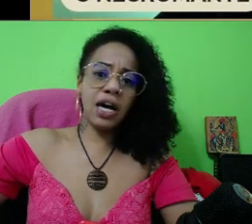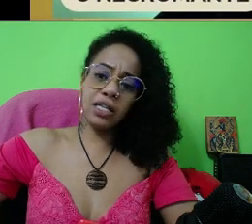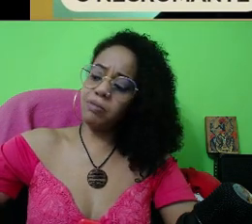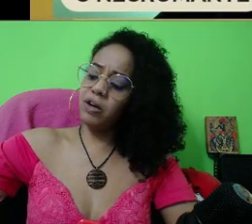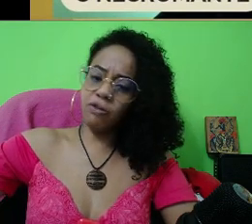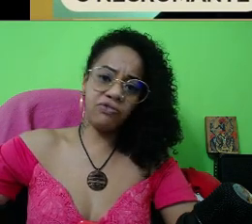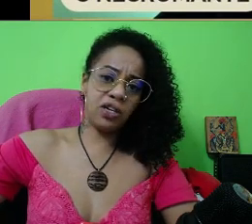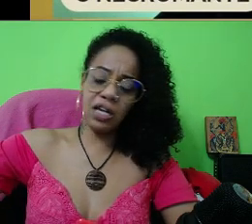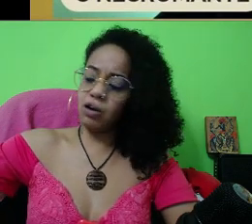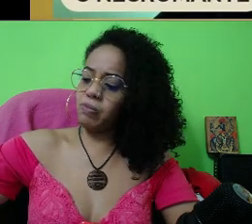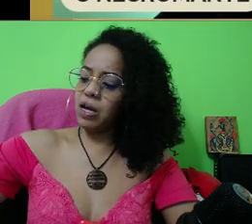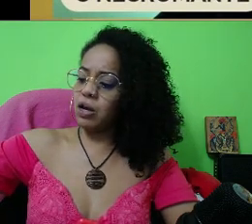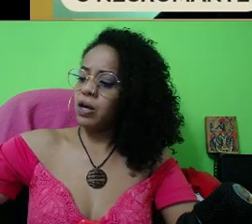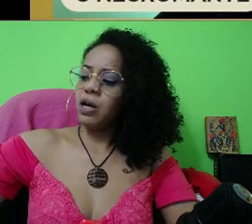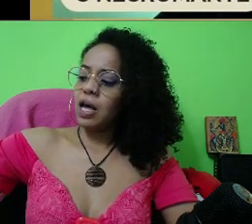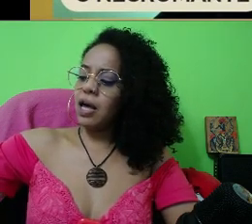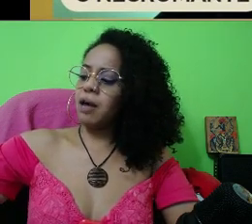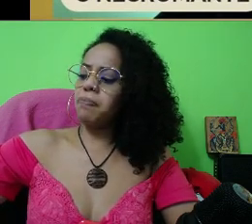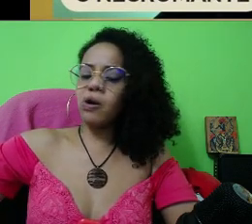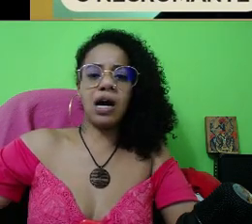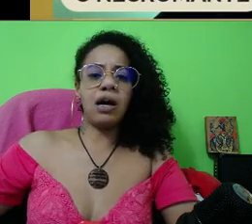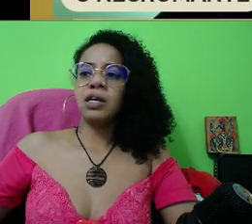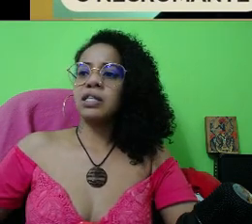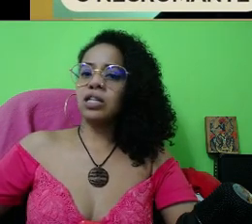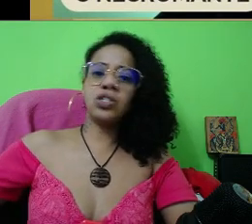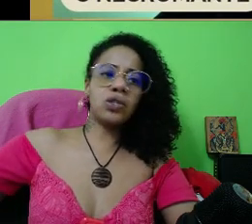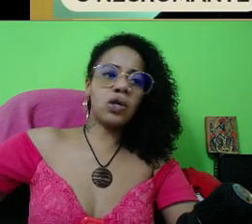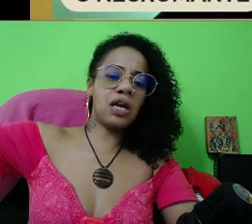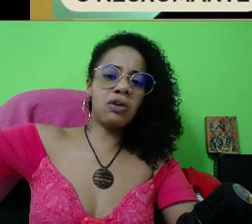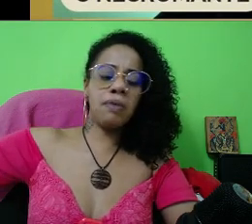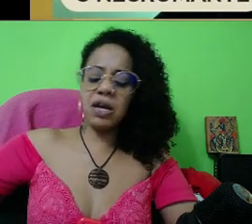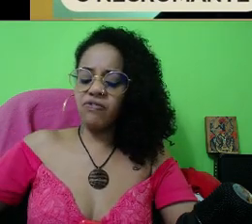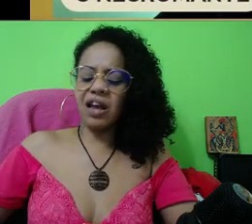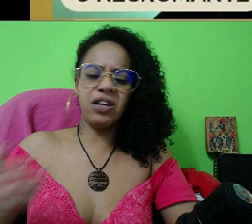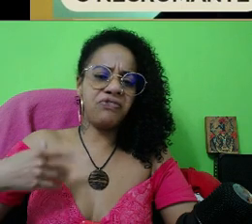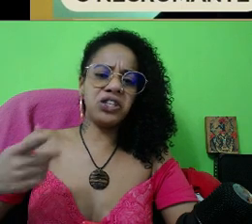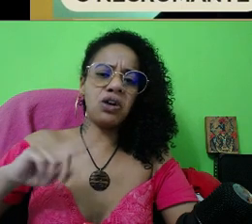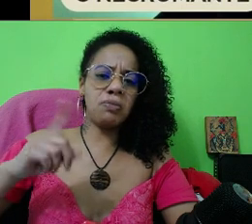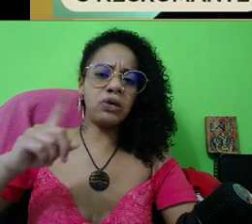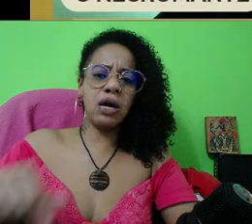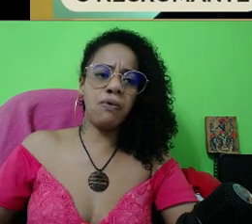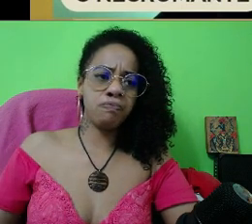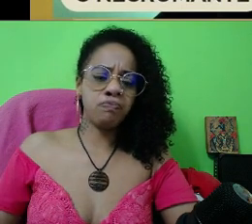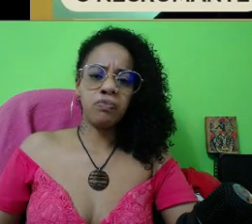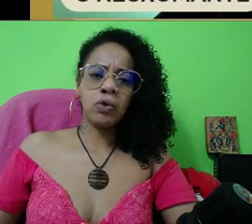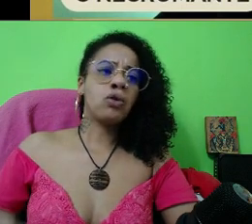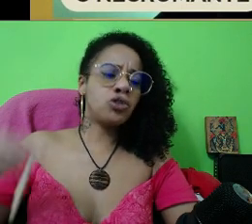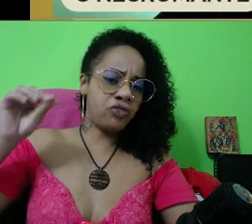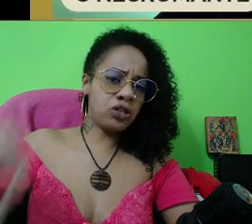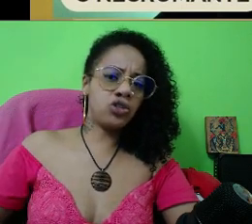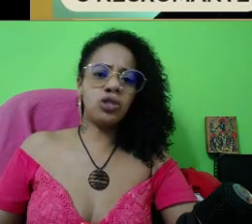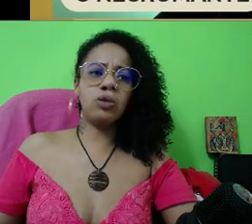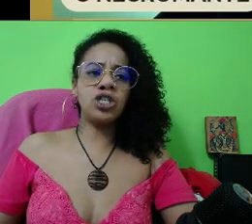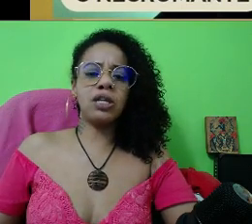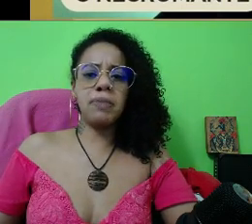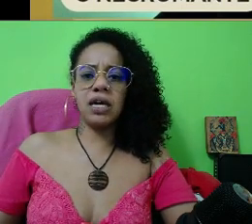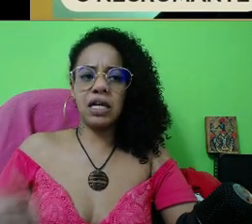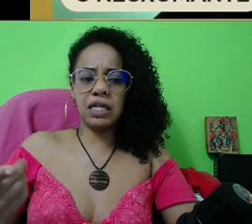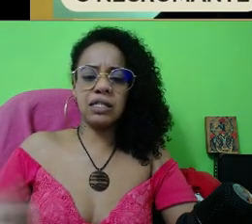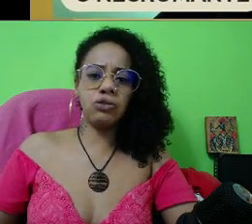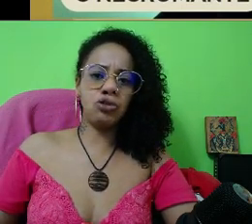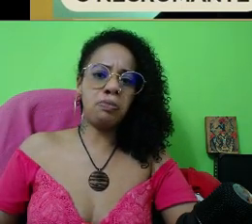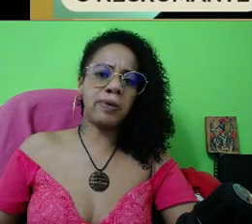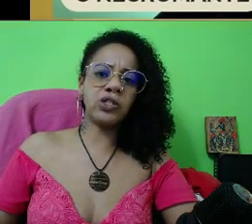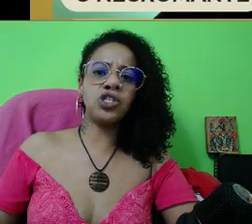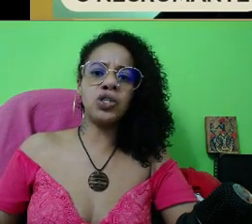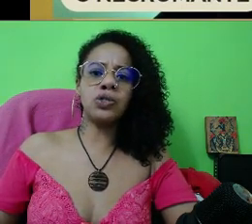e aí também não vi nenhuma tá distorcendo que a menina fala e não foi só comigo não com Juventude atuante também